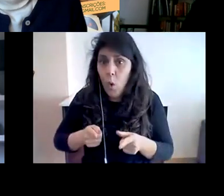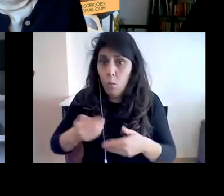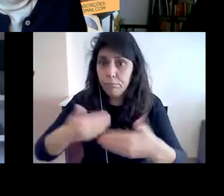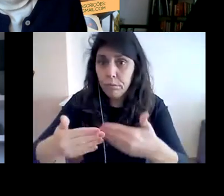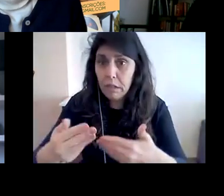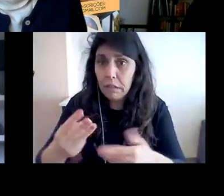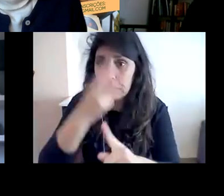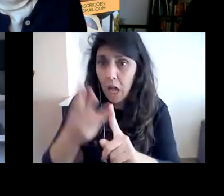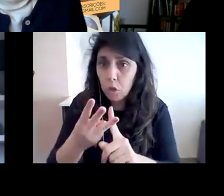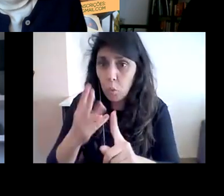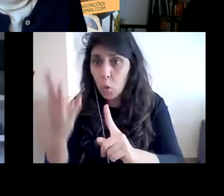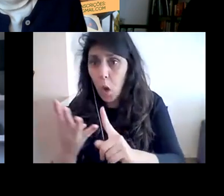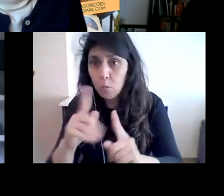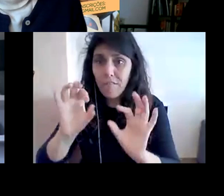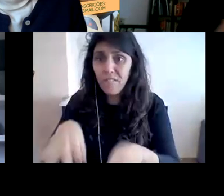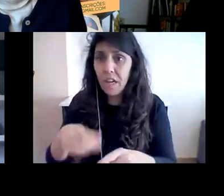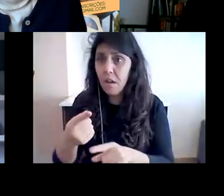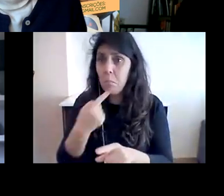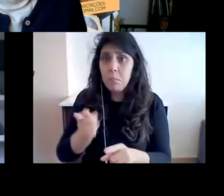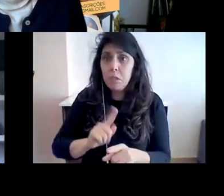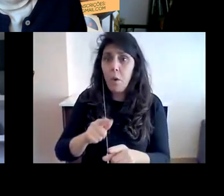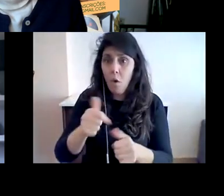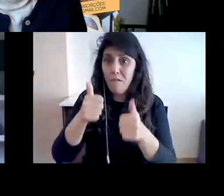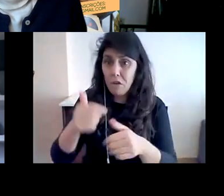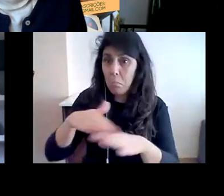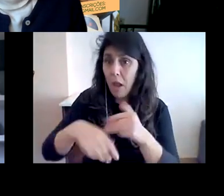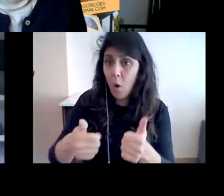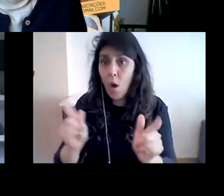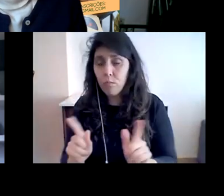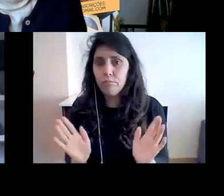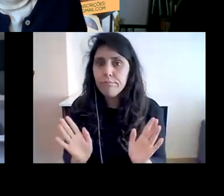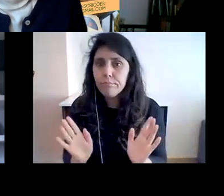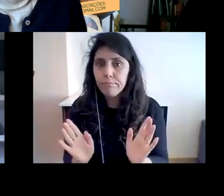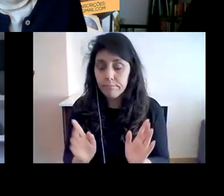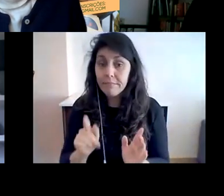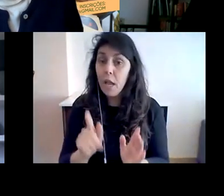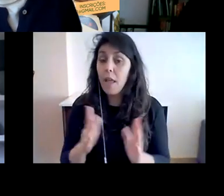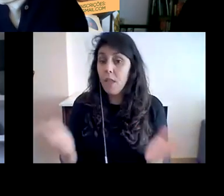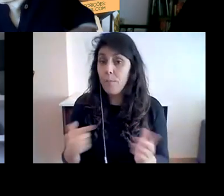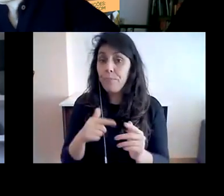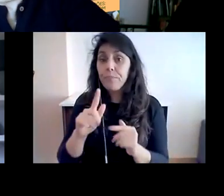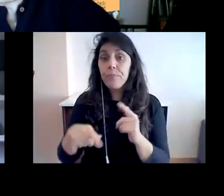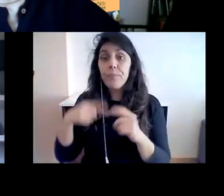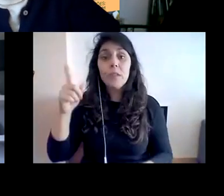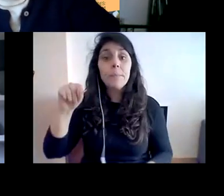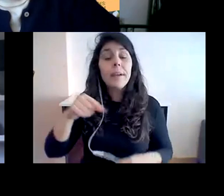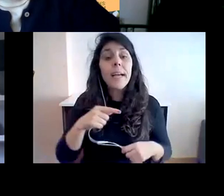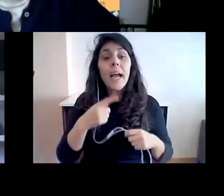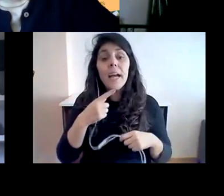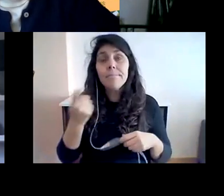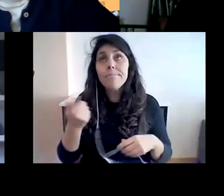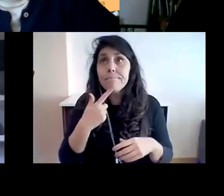4 anos e acabou, sem sequer tinha percebido o que é que ela teve ali a fazer. E, portanto, depois temos esta questão, todo esse